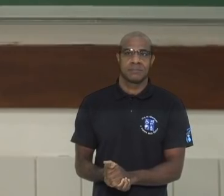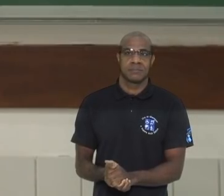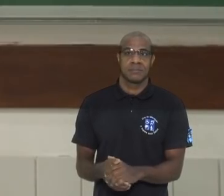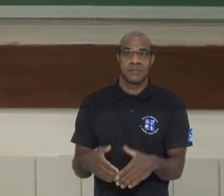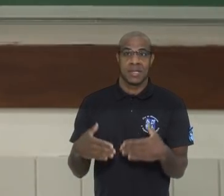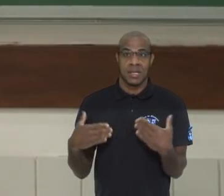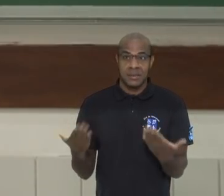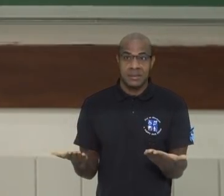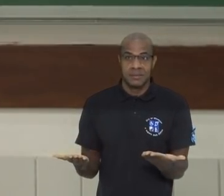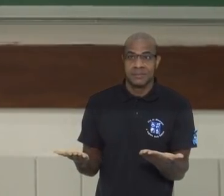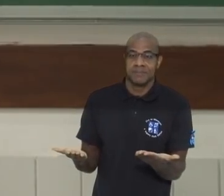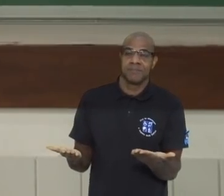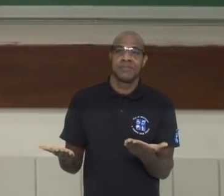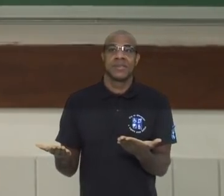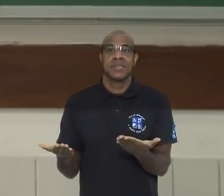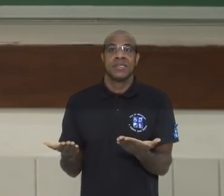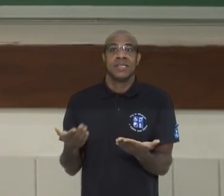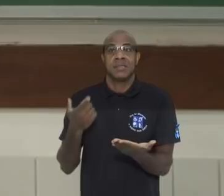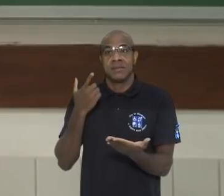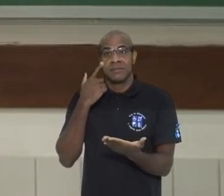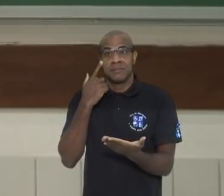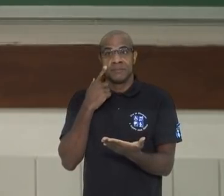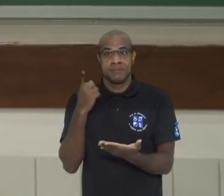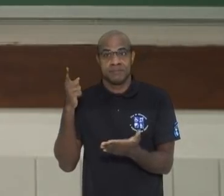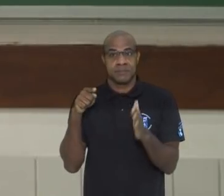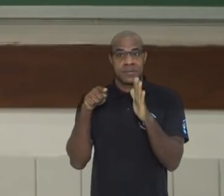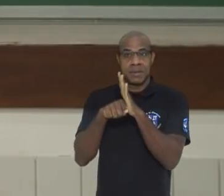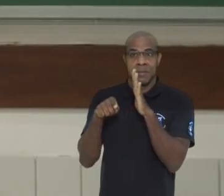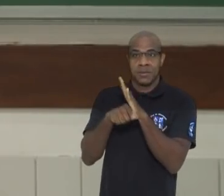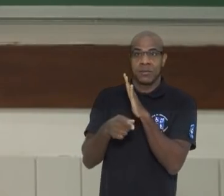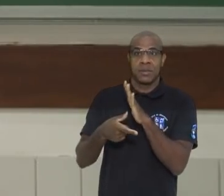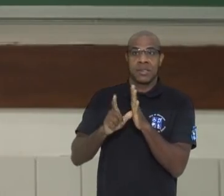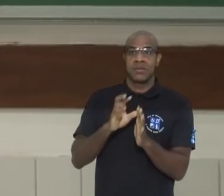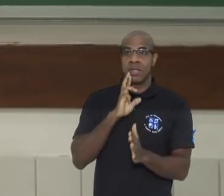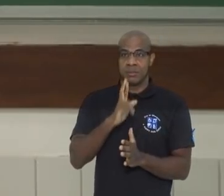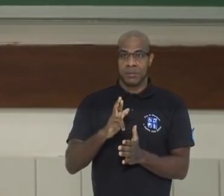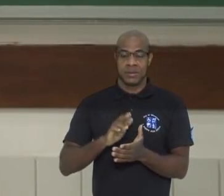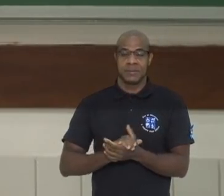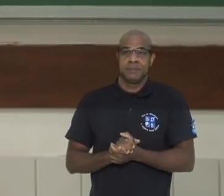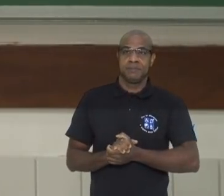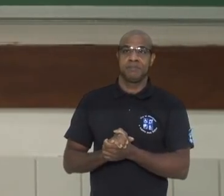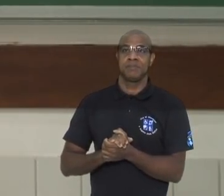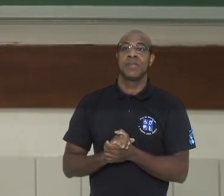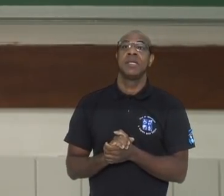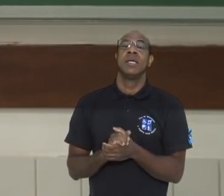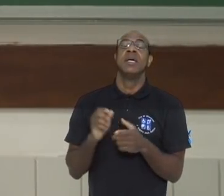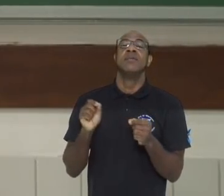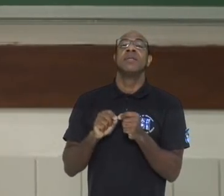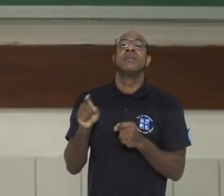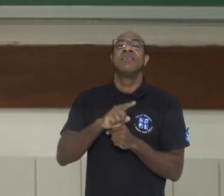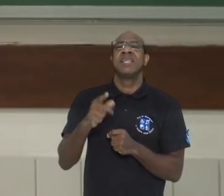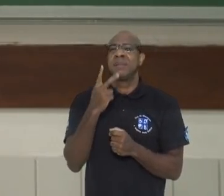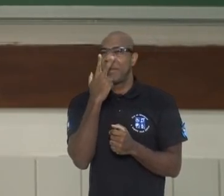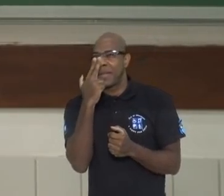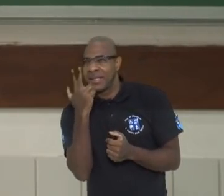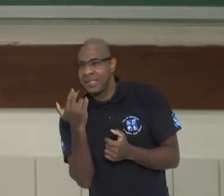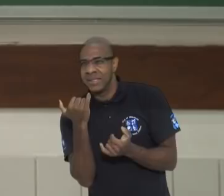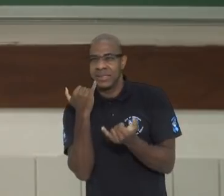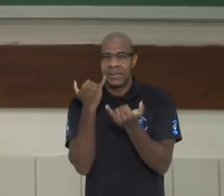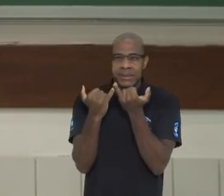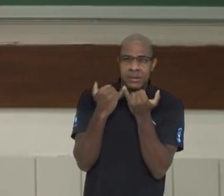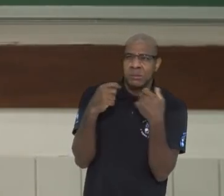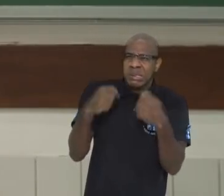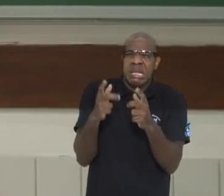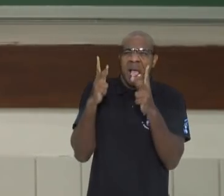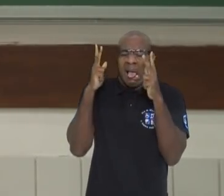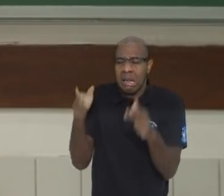E aí, pessoal? Então, vamos ler a pergunta aqui antes de respondermos. E aí, se vocês fizeram parecido aí, não precisa estar